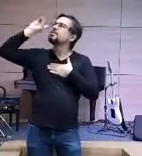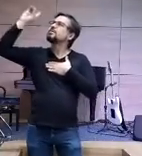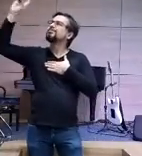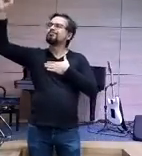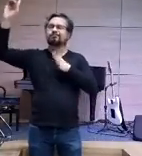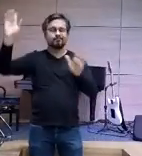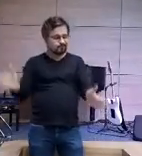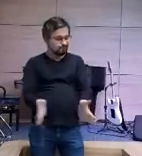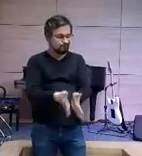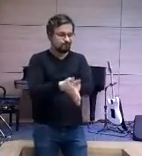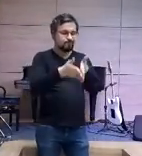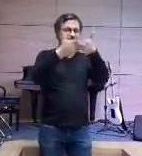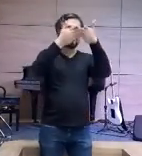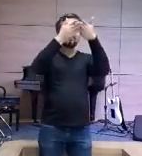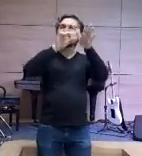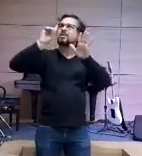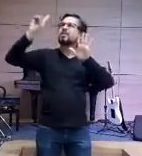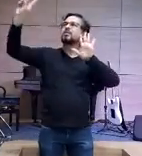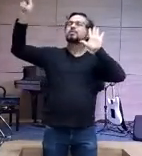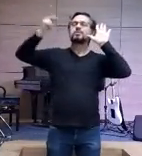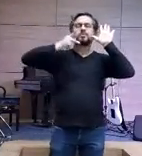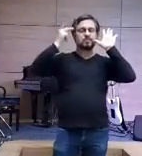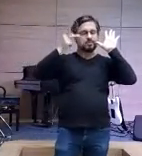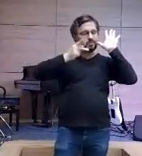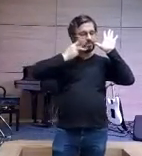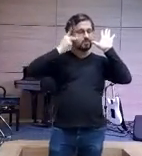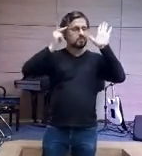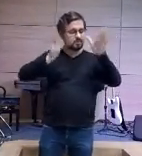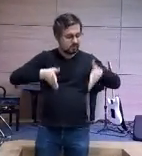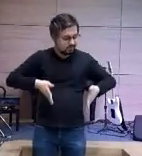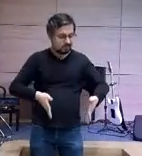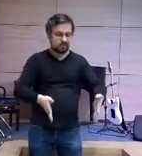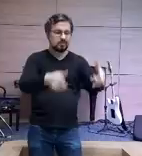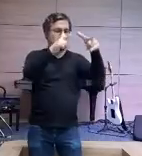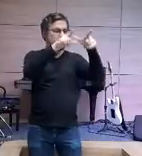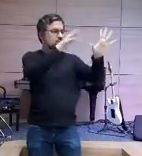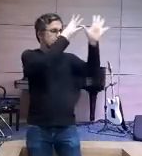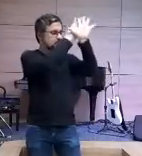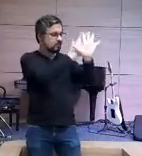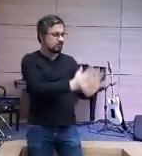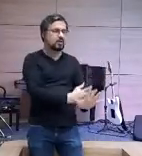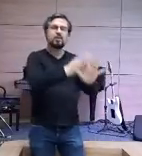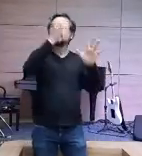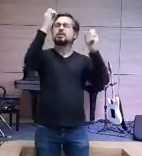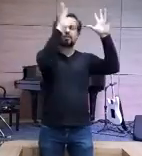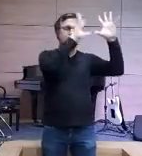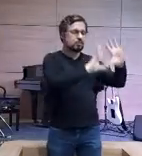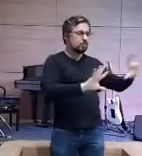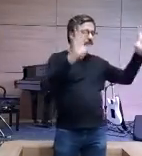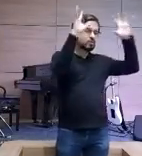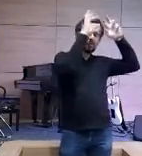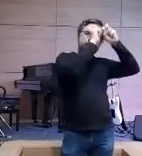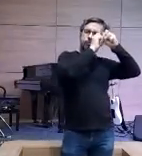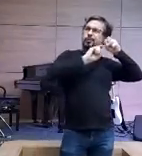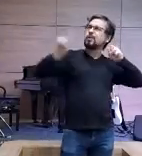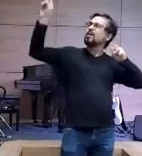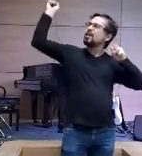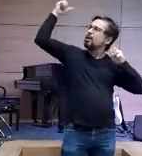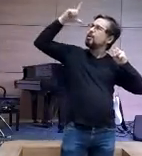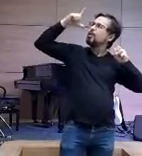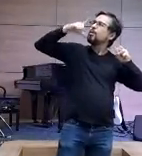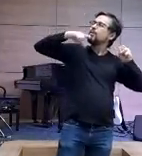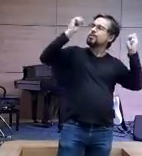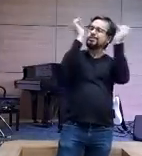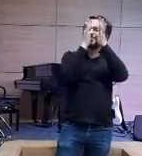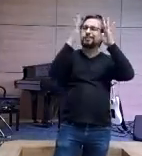Deus de milagre Deus de Promessas cabelos deserto luz na escuridão